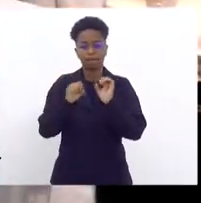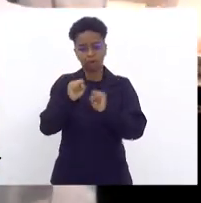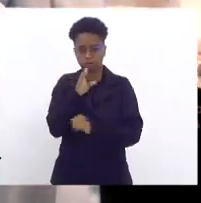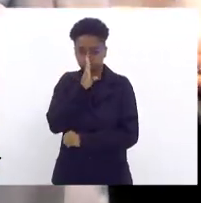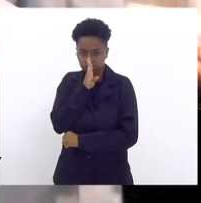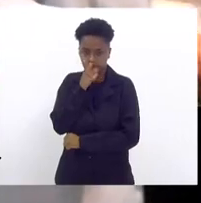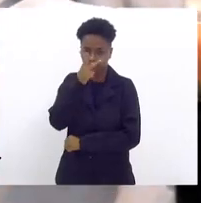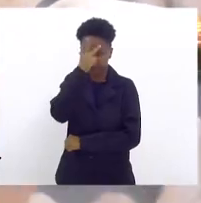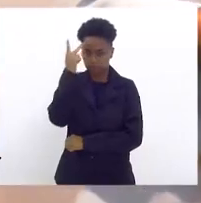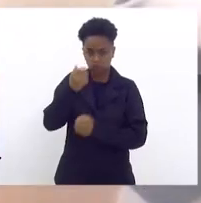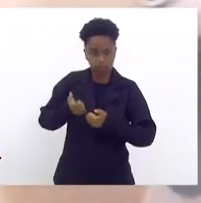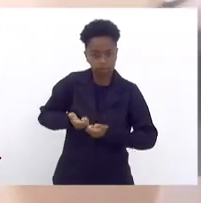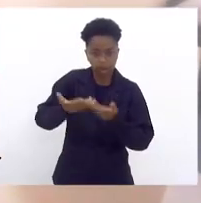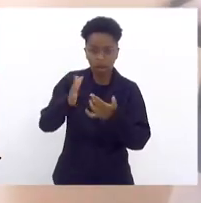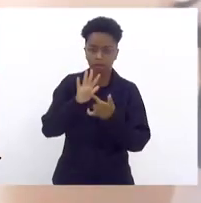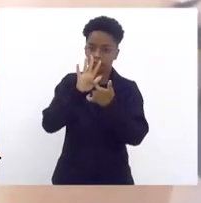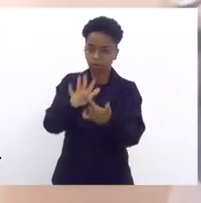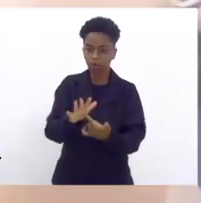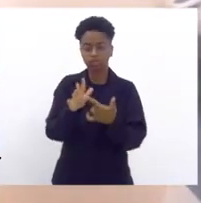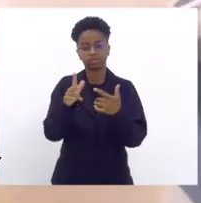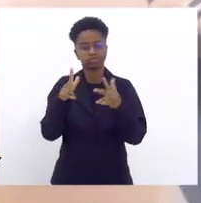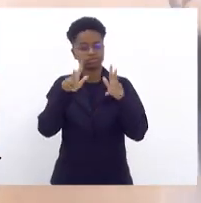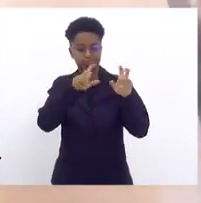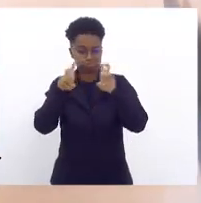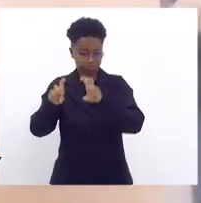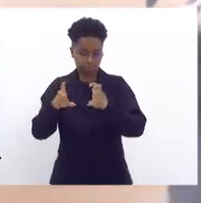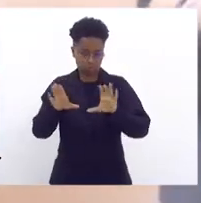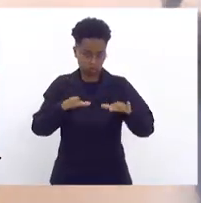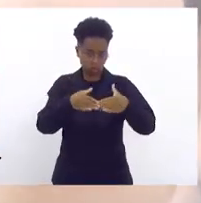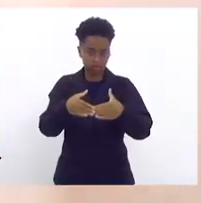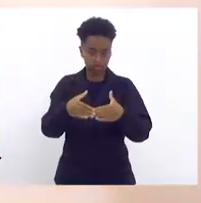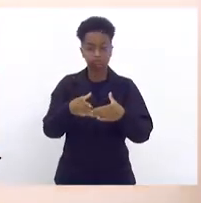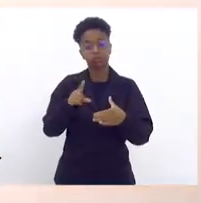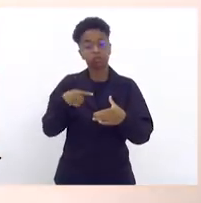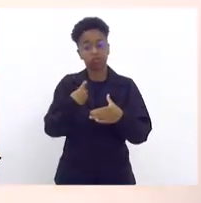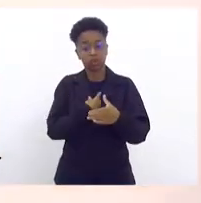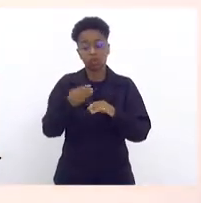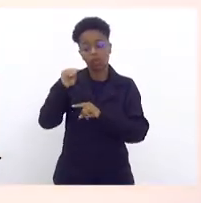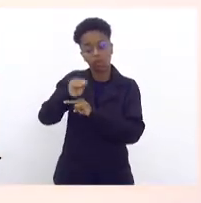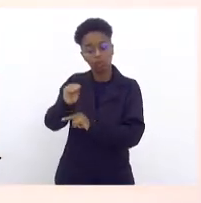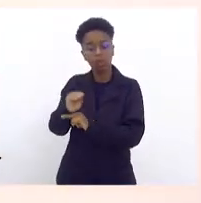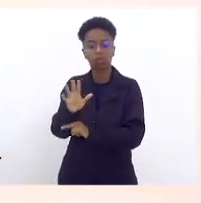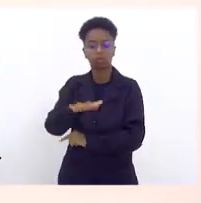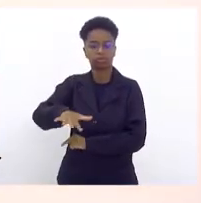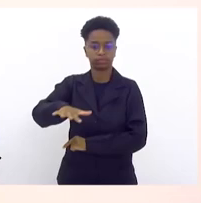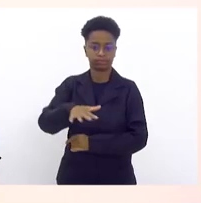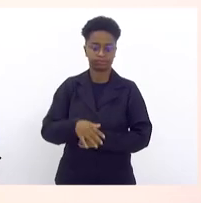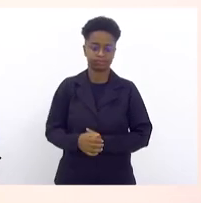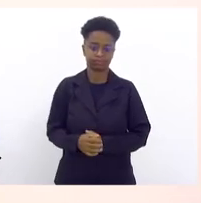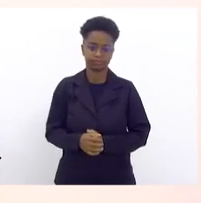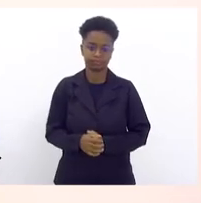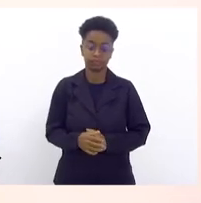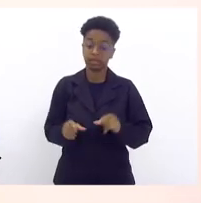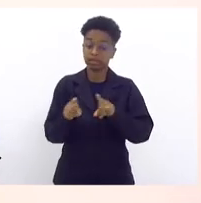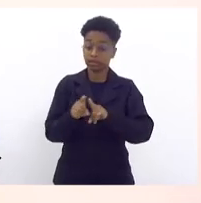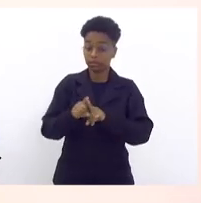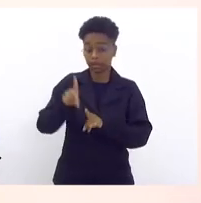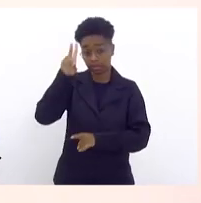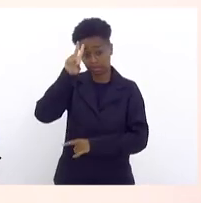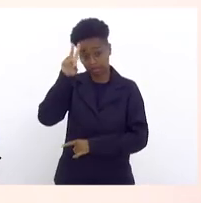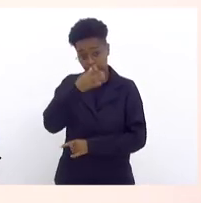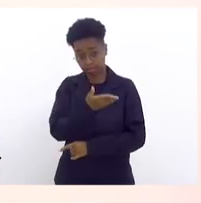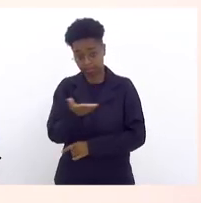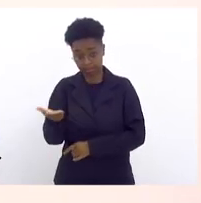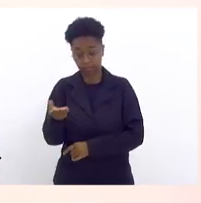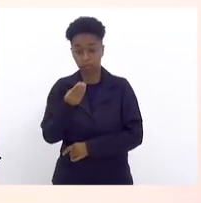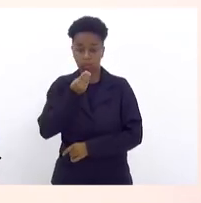trazem tudo que for desse aspecto coletivo é o que a gente cuida e lembrando um pouco aqui é claro